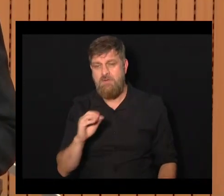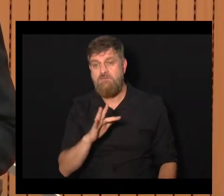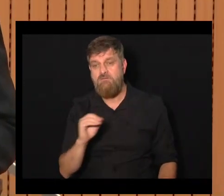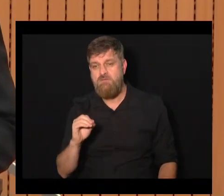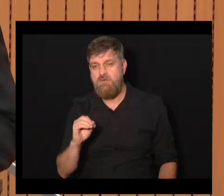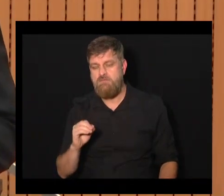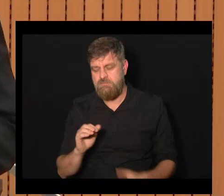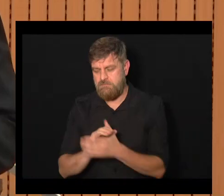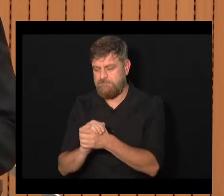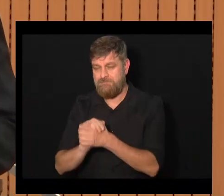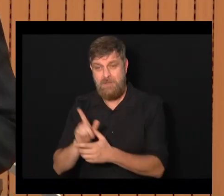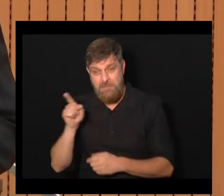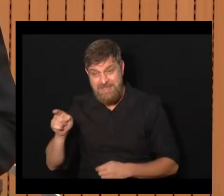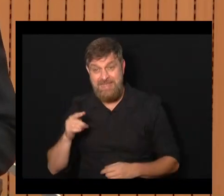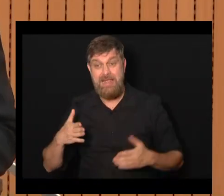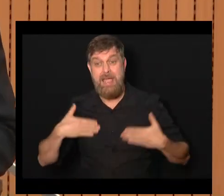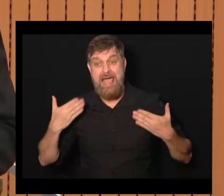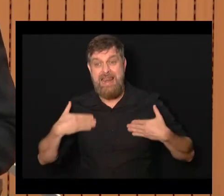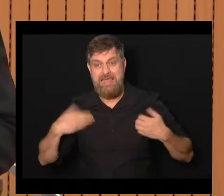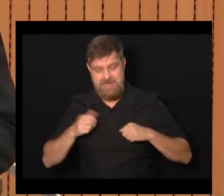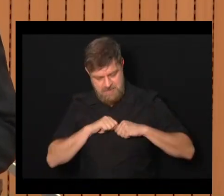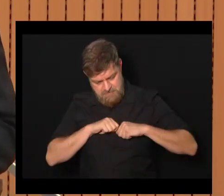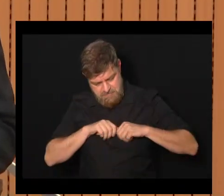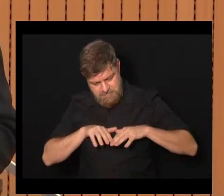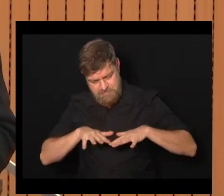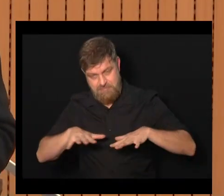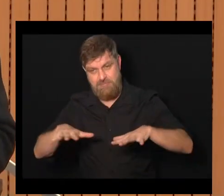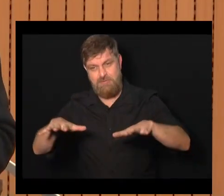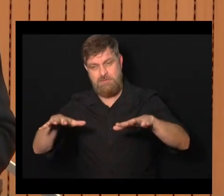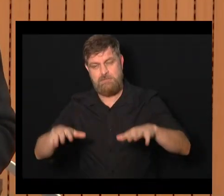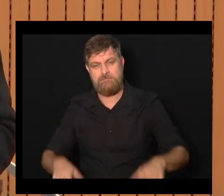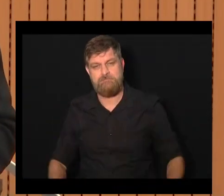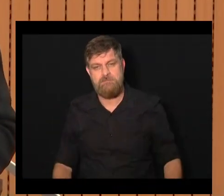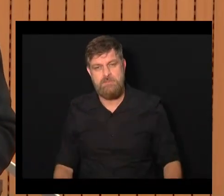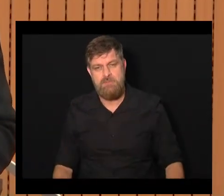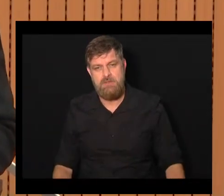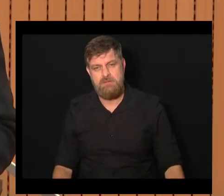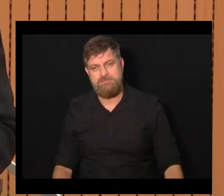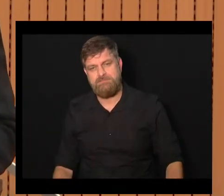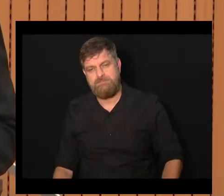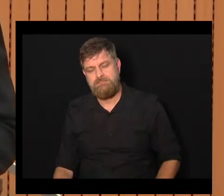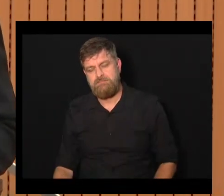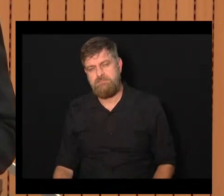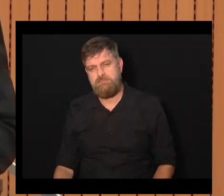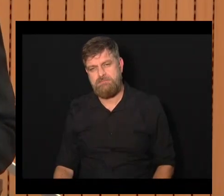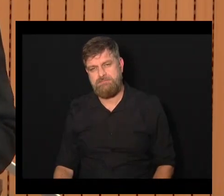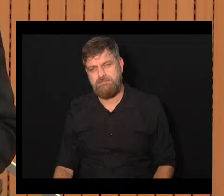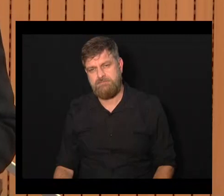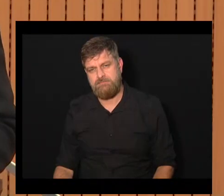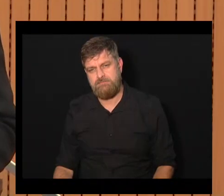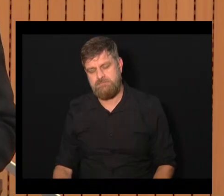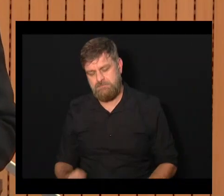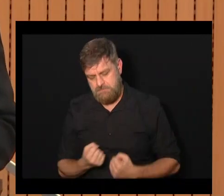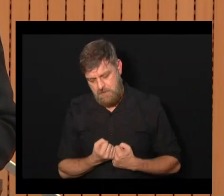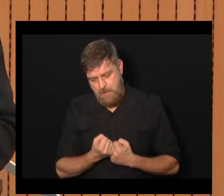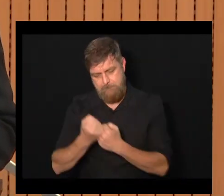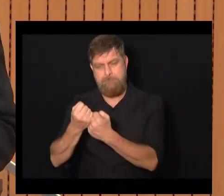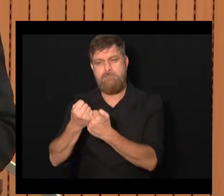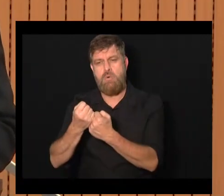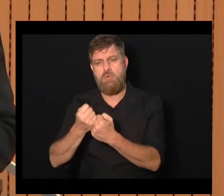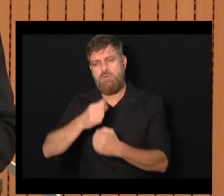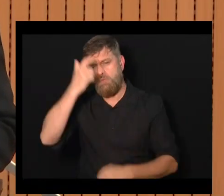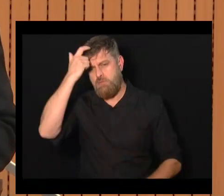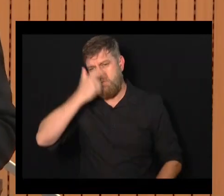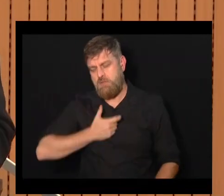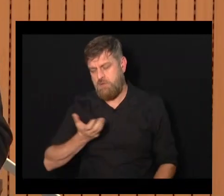a população em várias comunidades da cidade de Campinas. Então fica aqui o meu apoio, fica